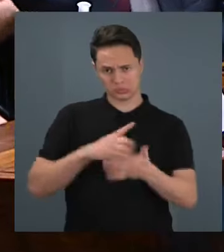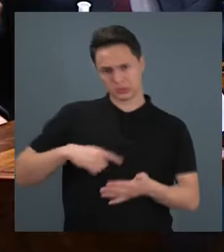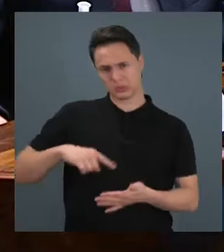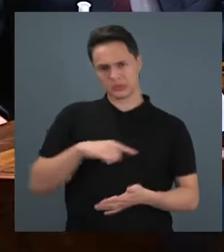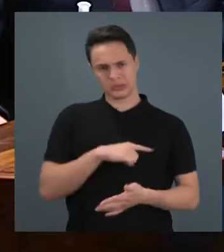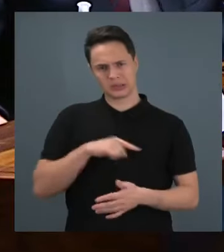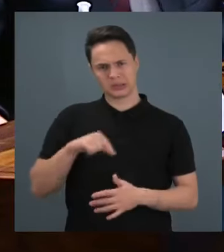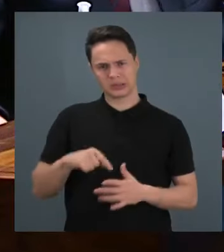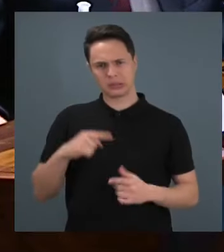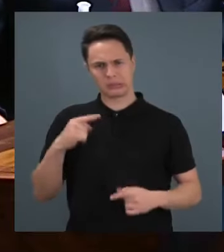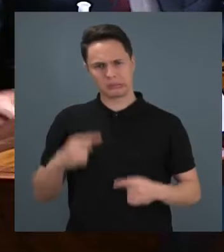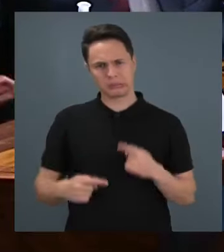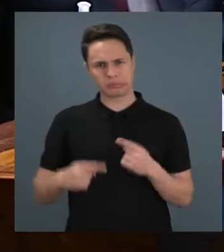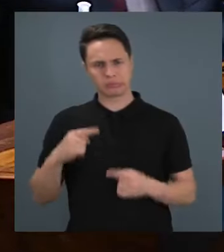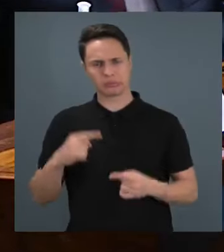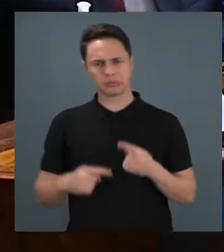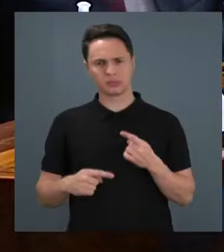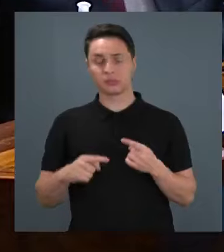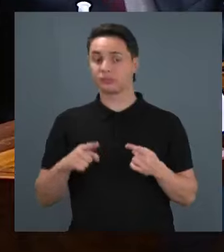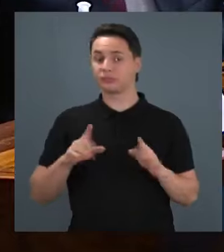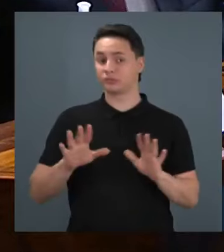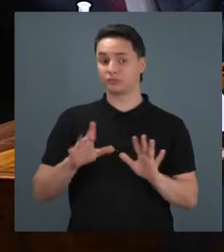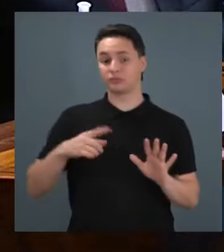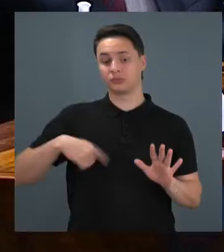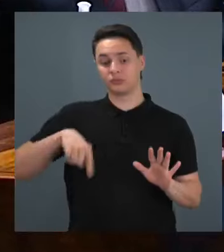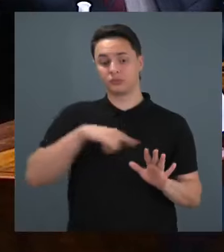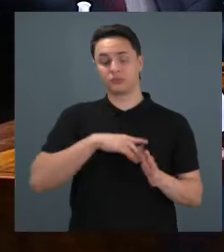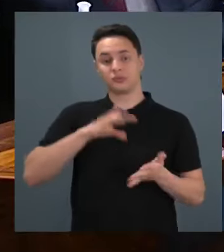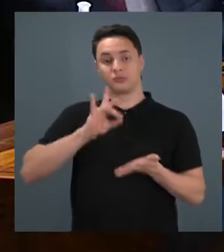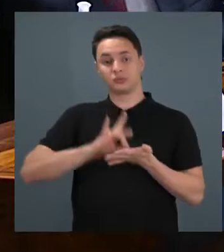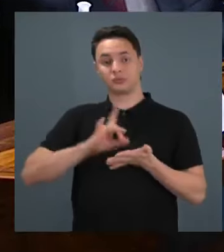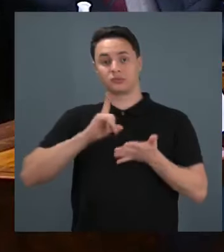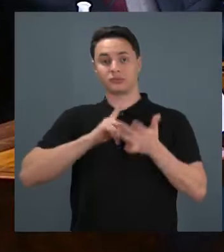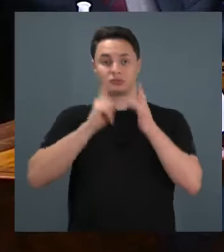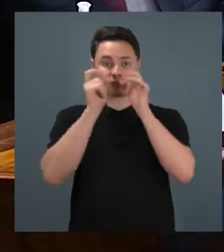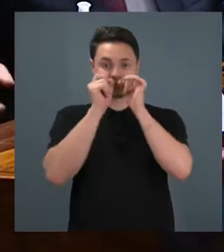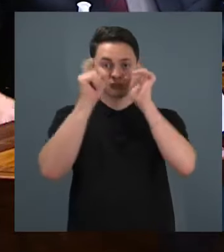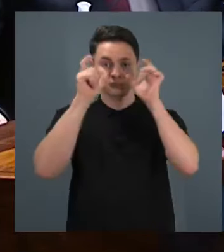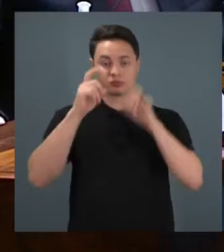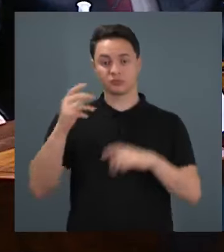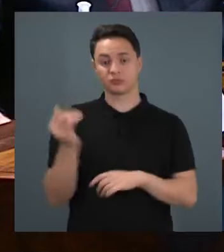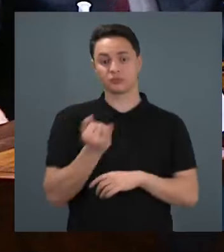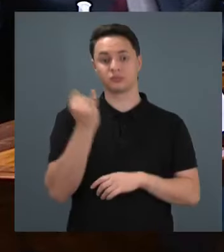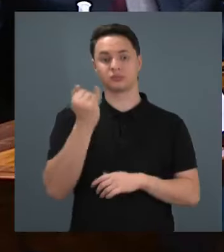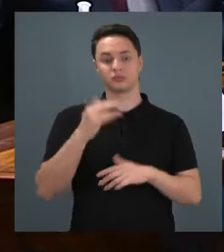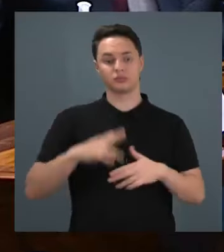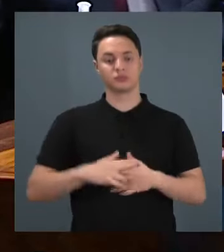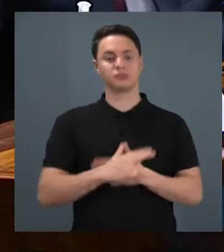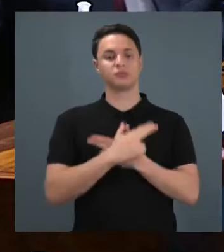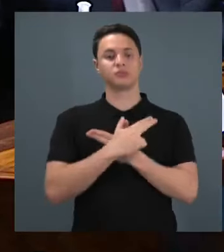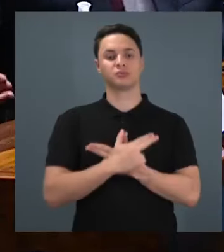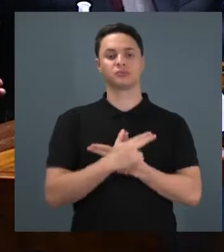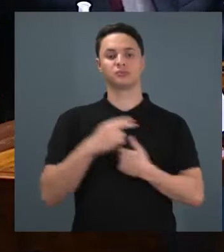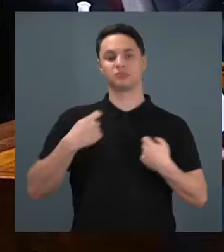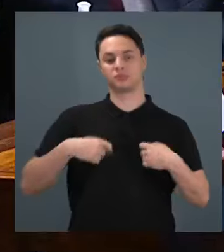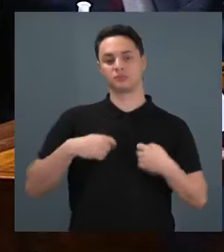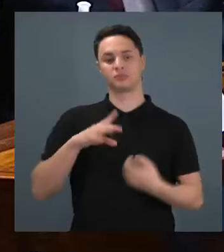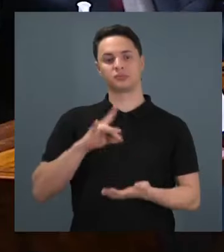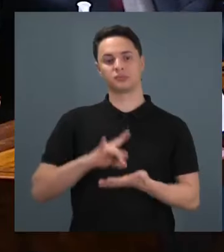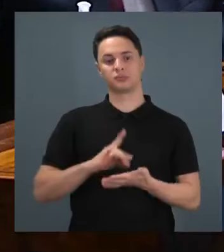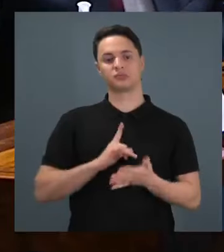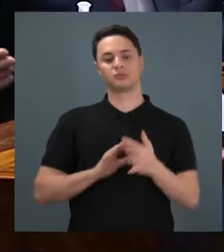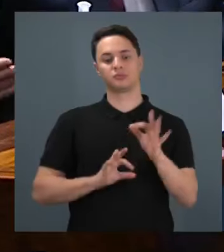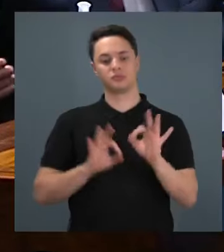discutir, na verdade, nós temos que realçar a importância das Forças Armadas, que precisam, de fato, estarem bem